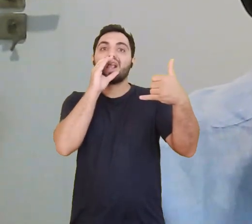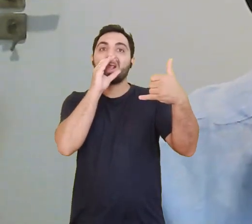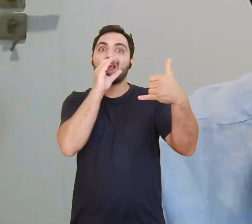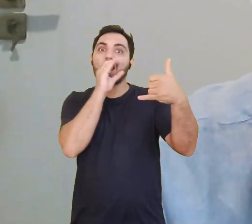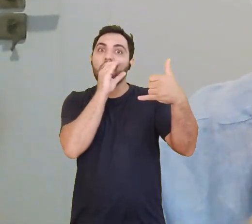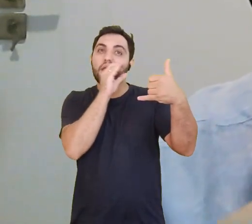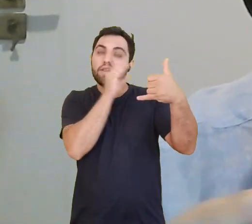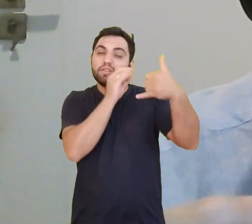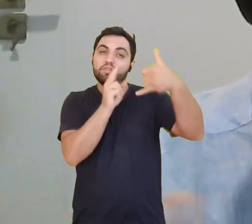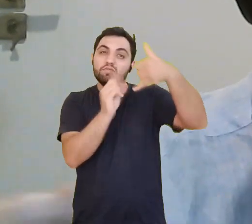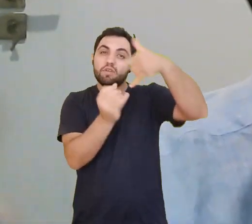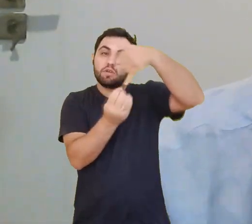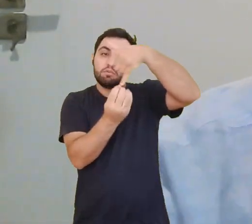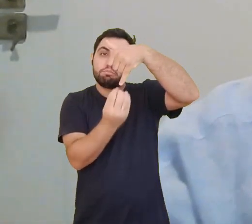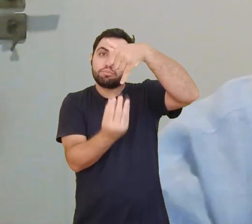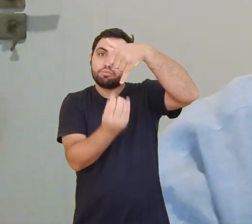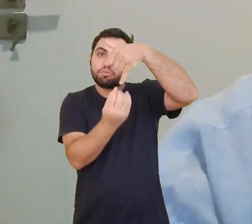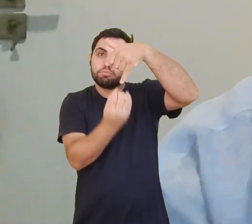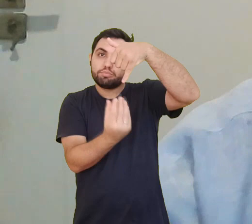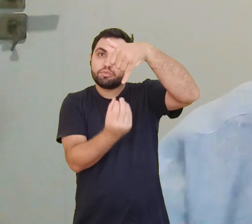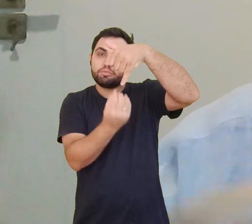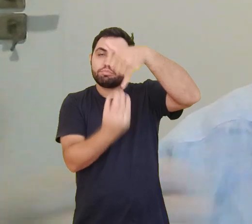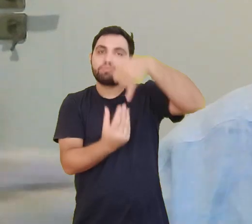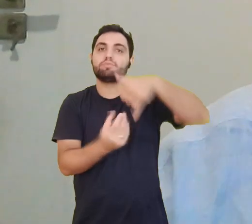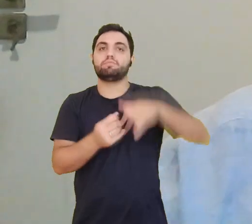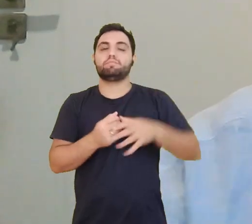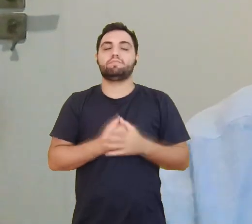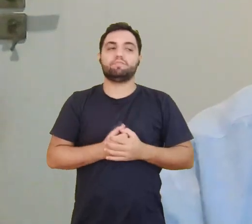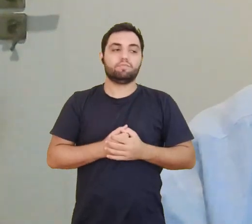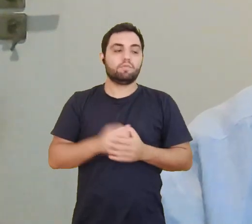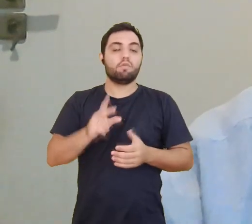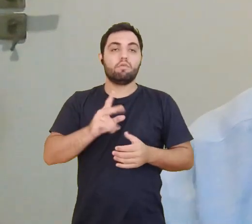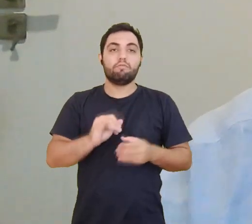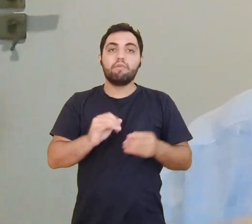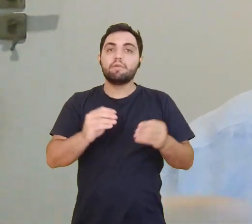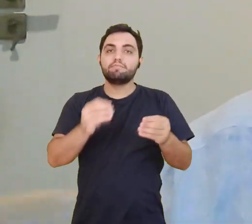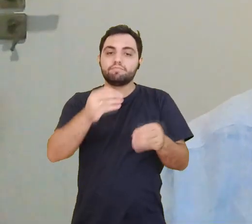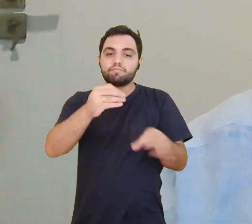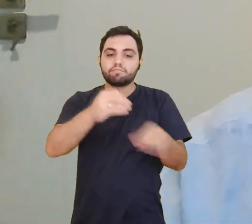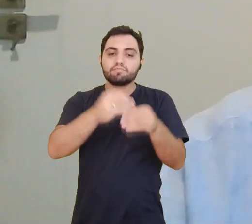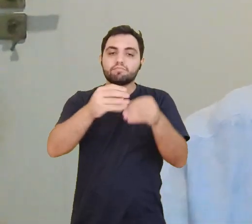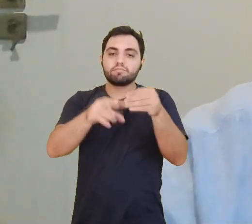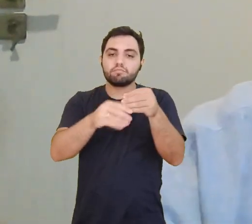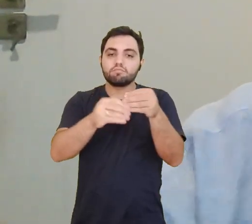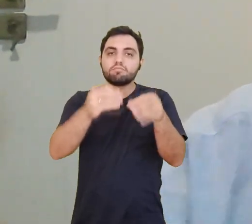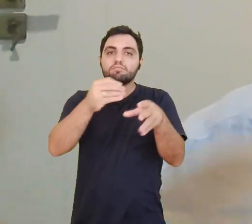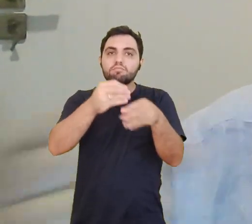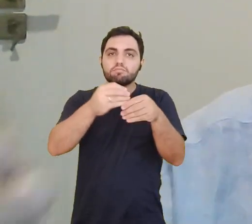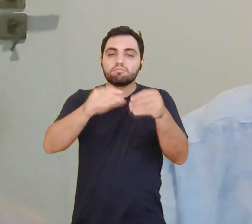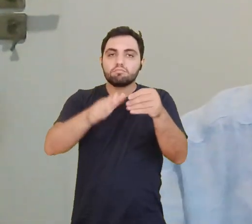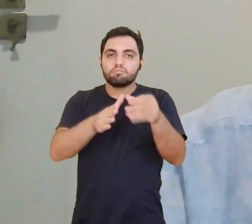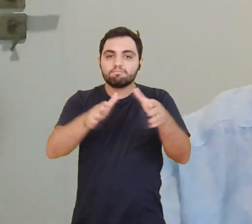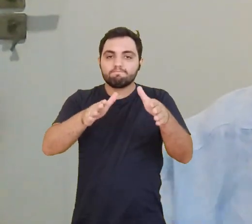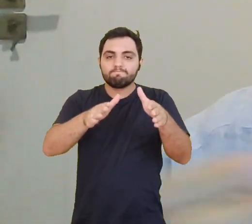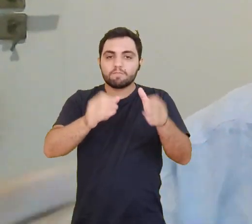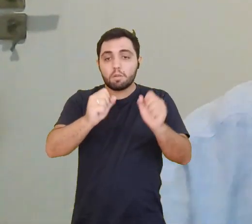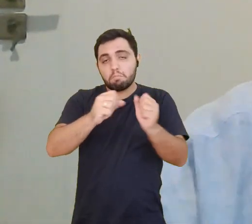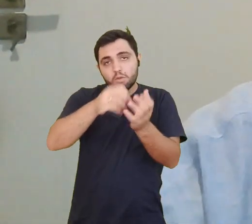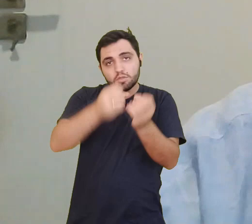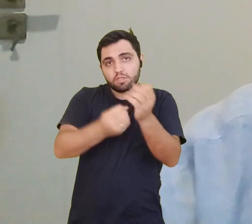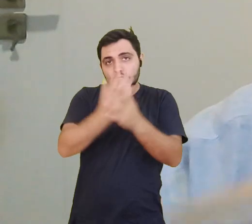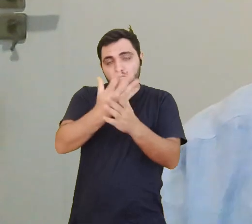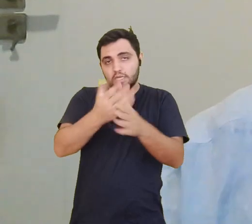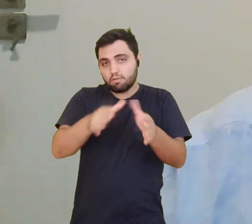micro bolinhas ali. E essas bolinhas então vão formar uma curva. E essa curva pode gerar eventualmente